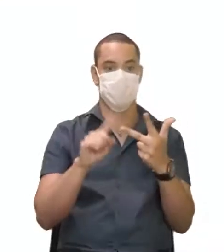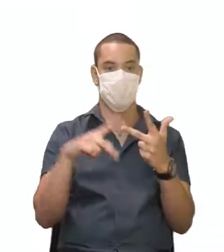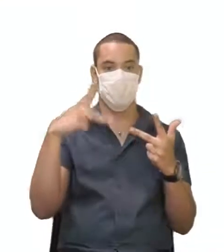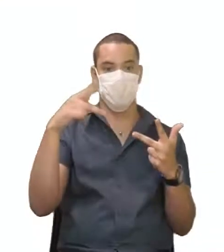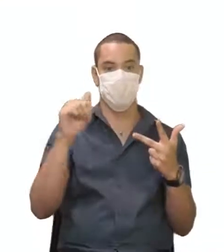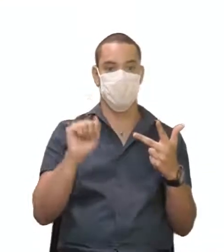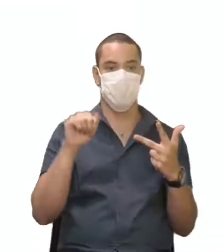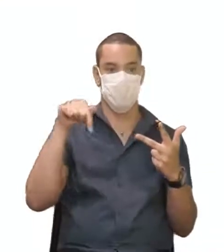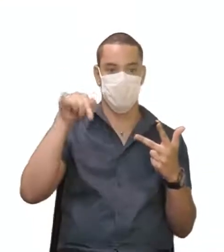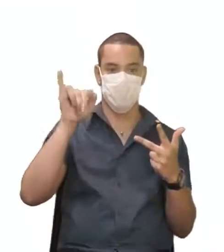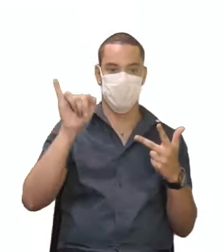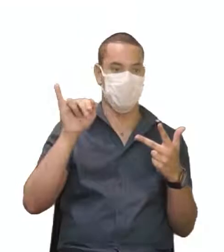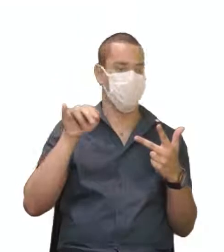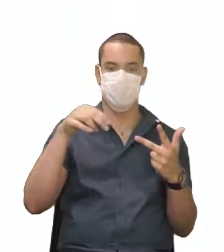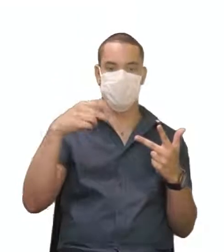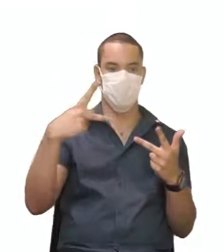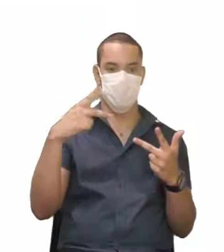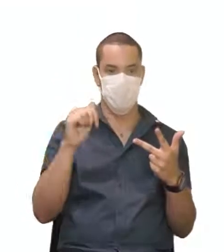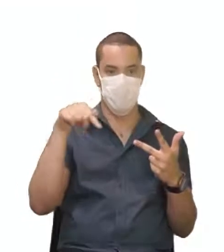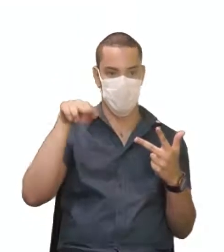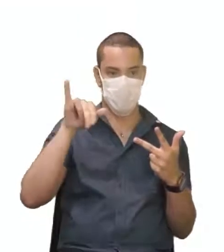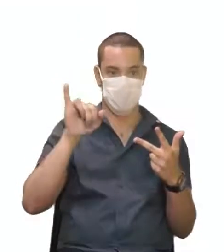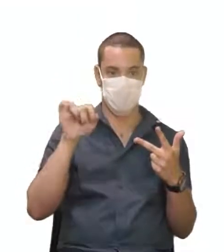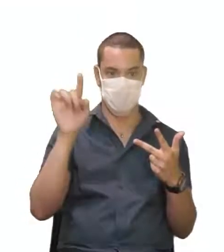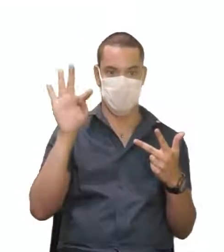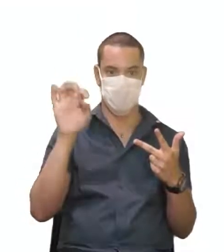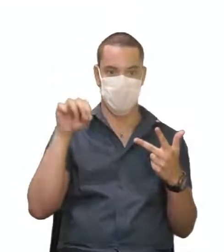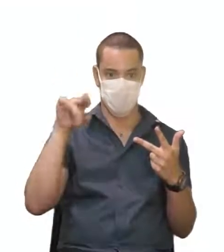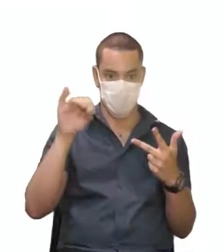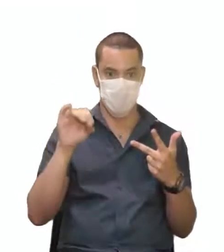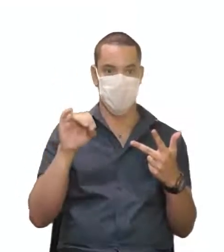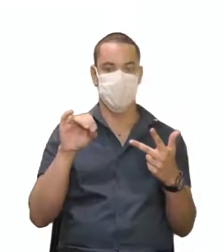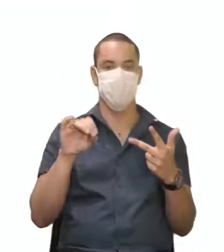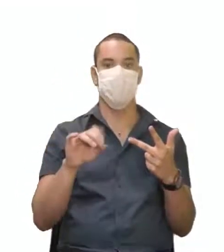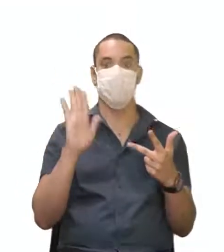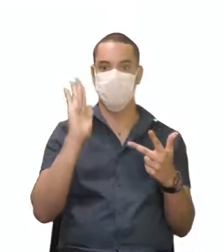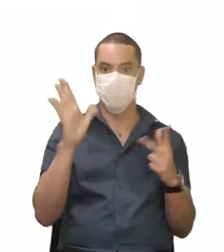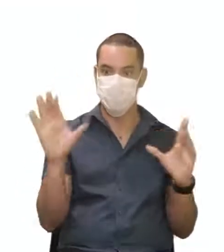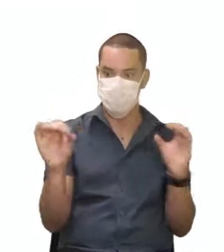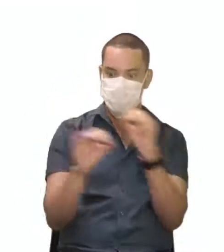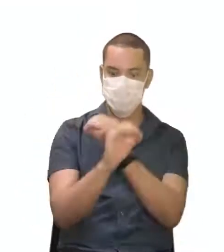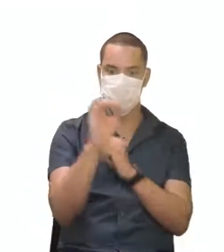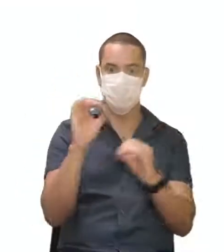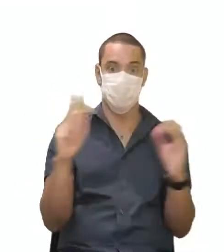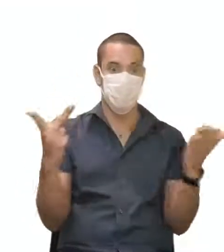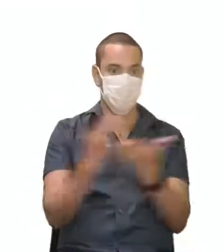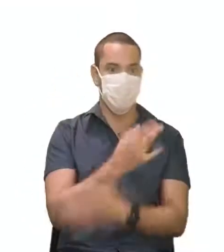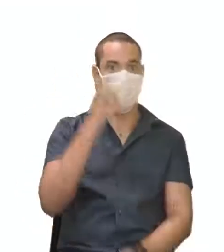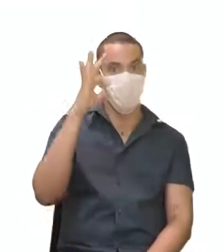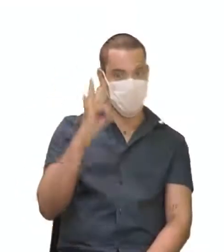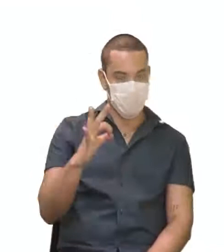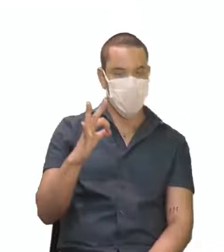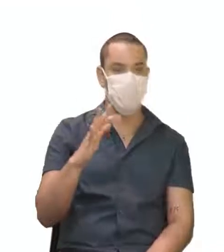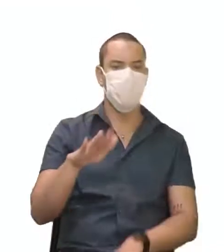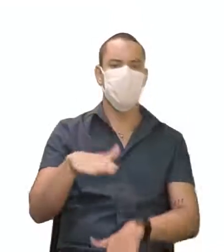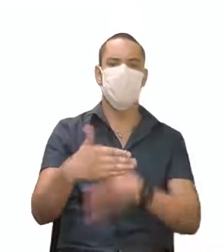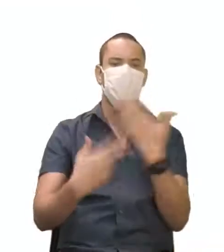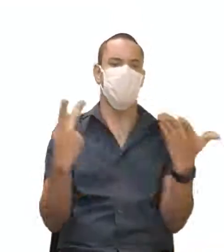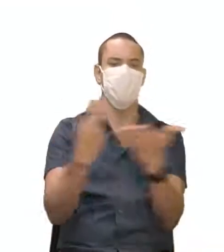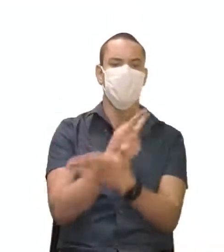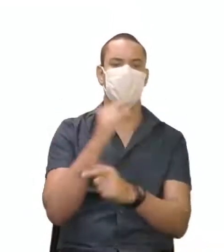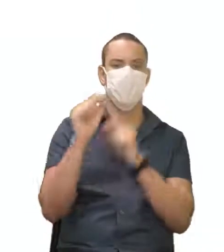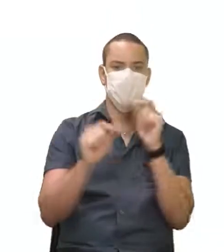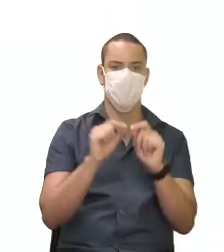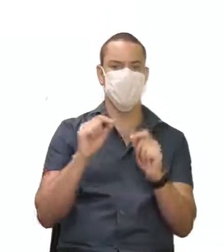paquíteno. Então, lá no zigóteno, pareou. cromossomos homólogos. Agora aqui vai ocorrer um